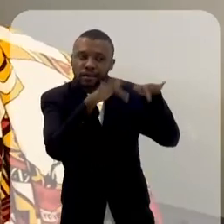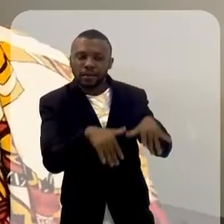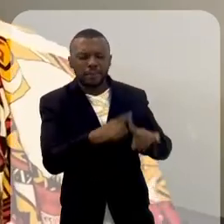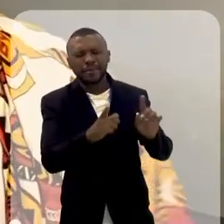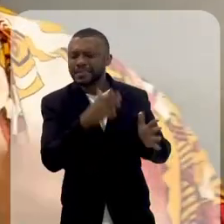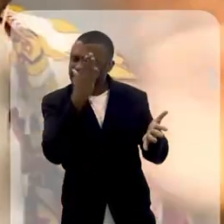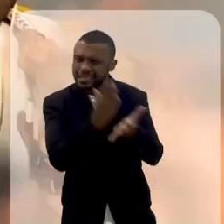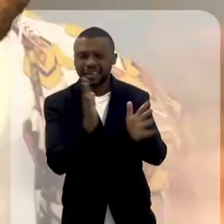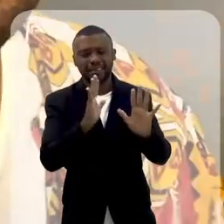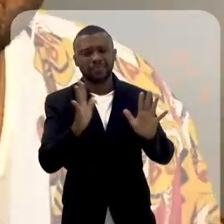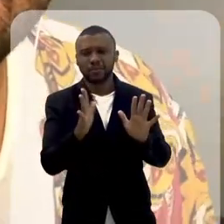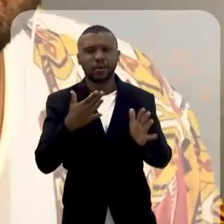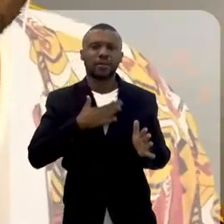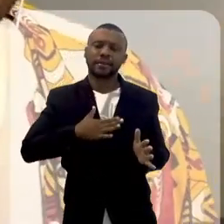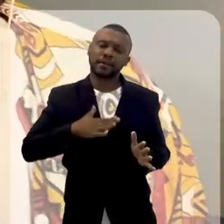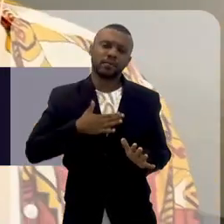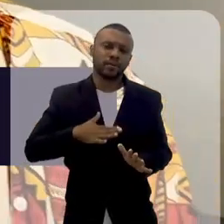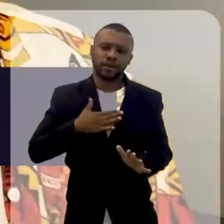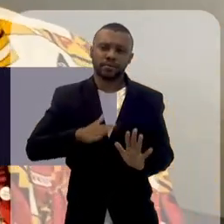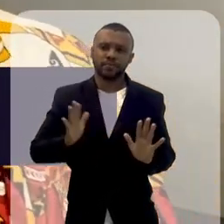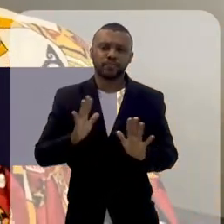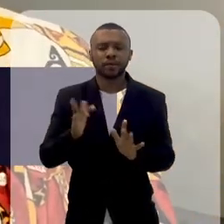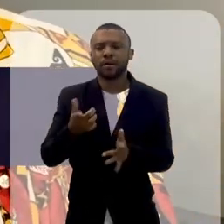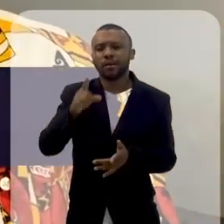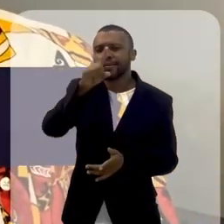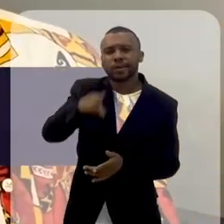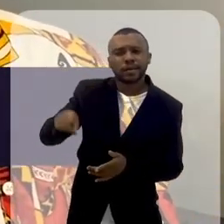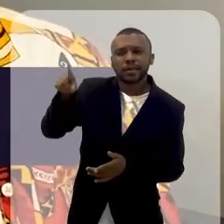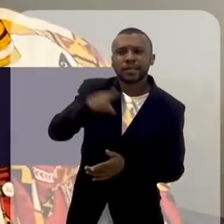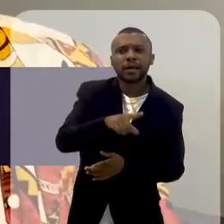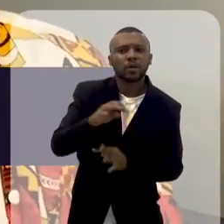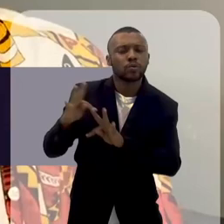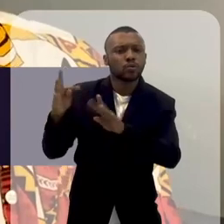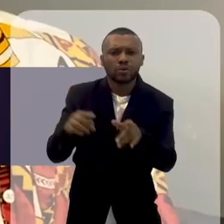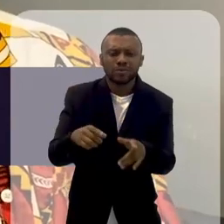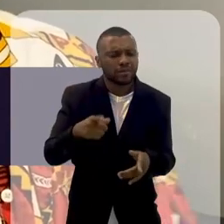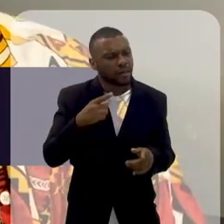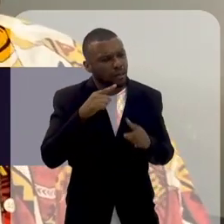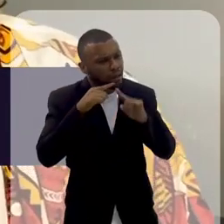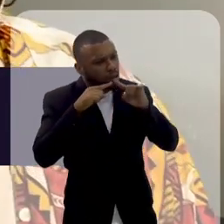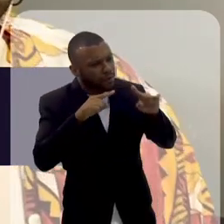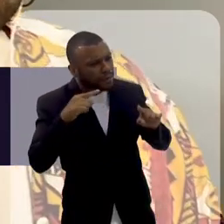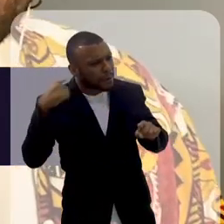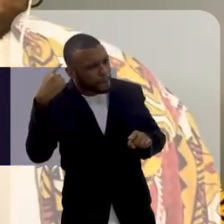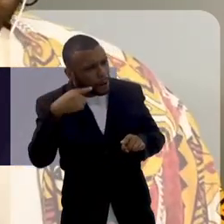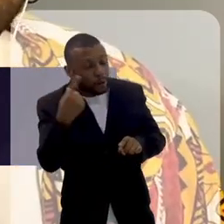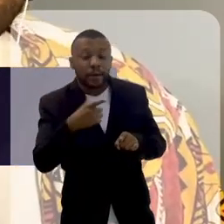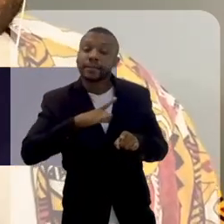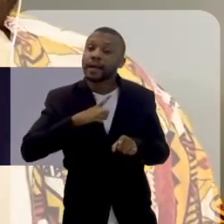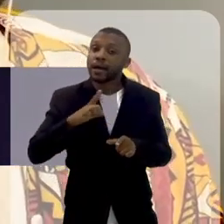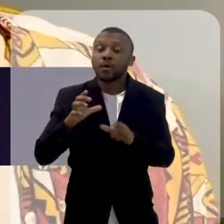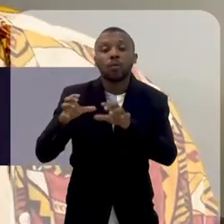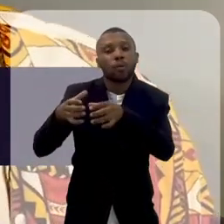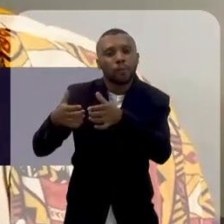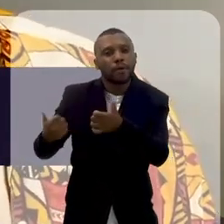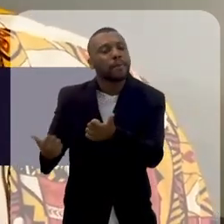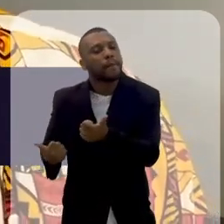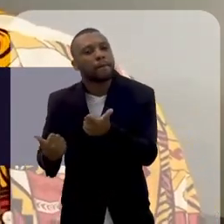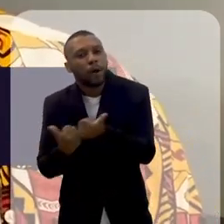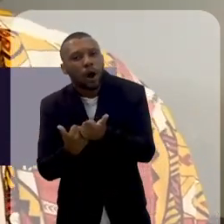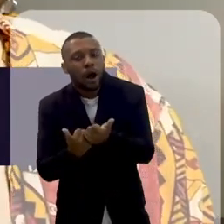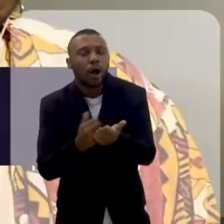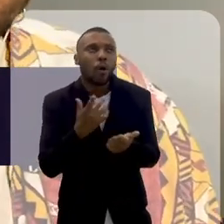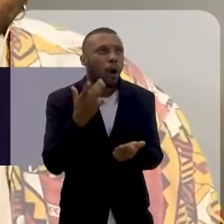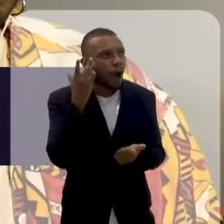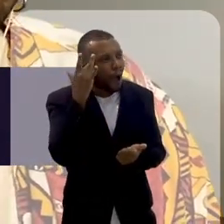quiser, mas chega, tô tranquilo. E aí eu cancelo tudo, meus amigos começam a me chamar de doido, mas uma galera me apoia,